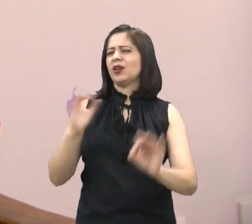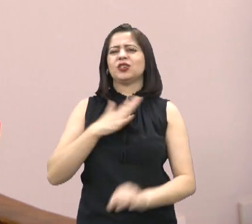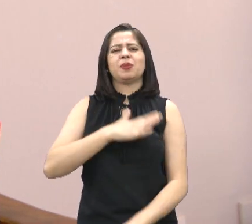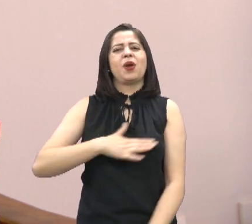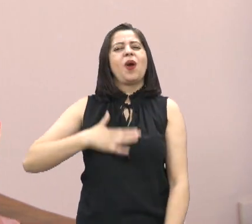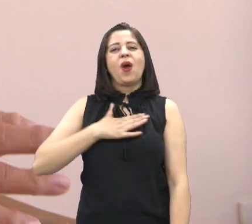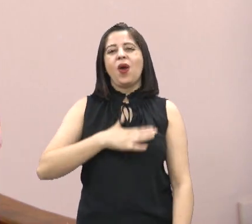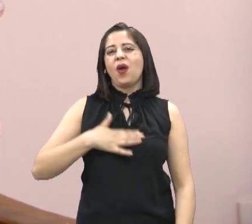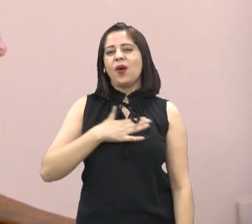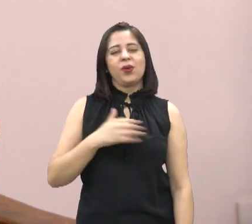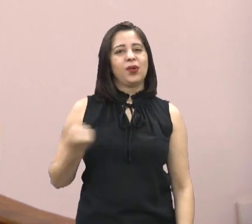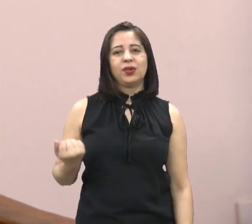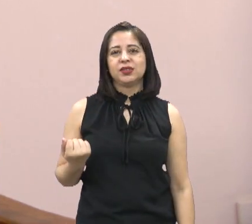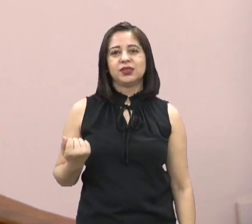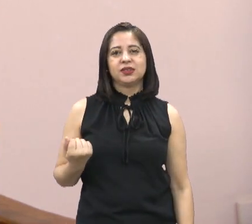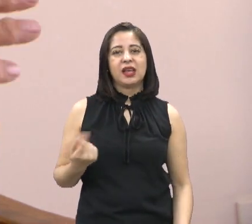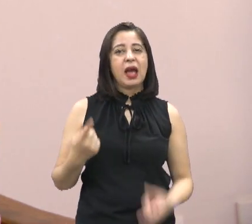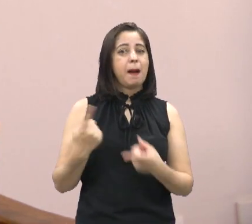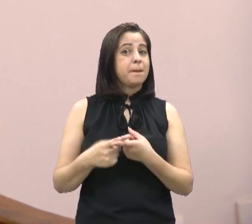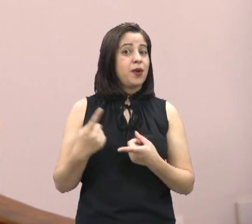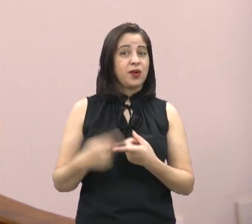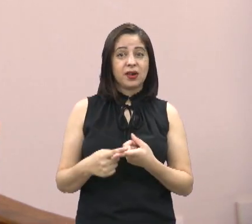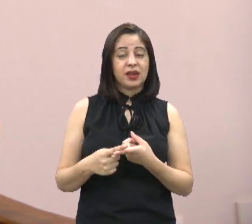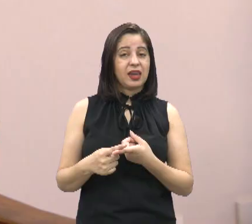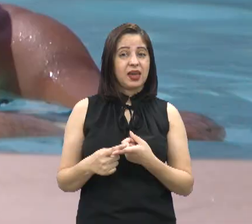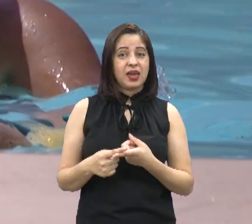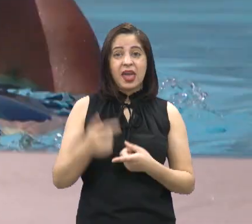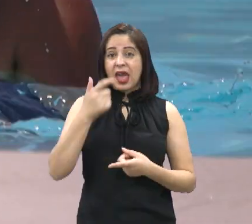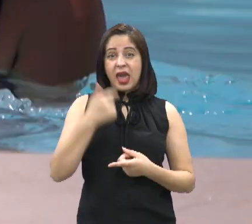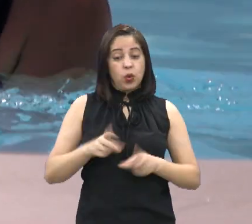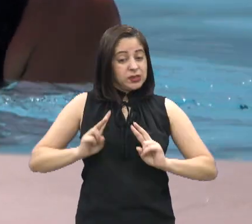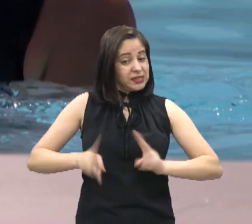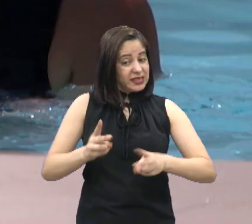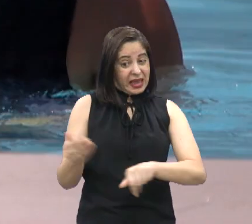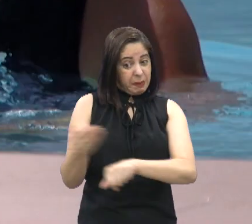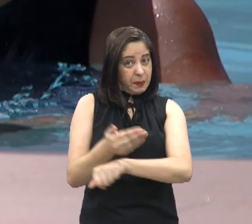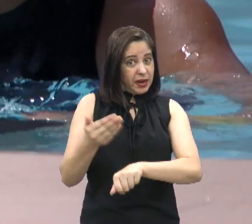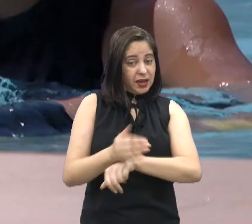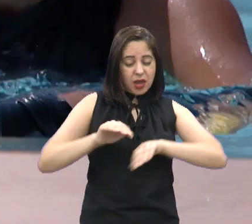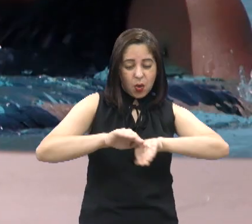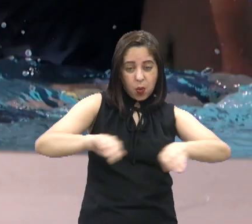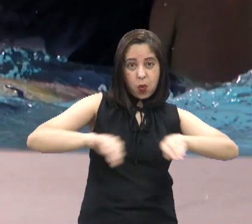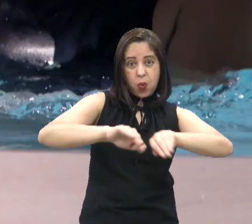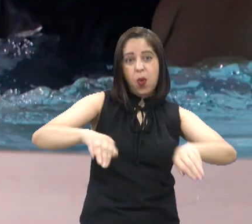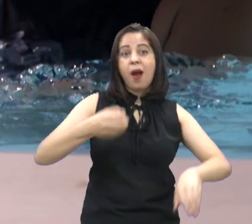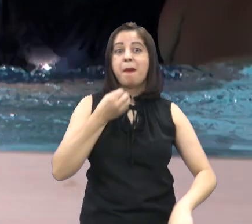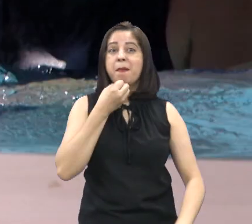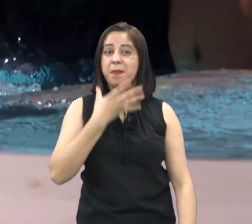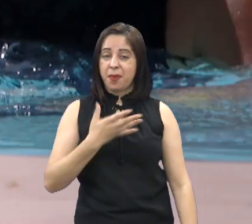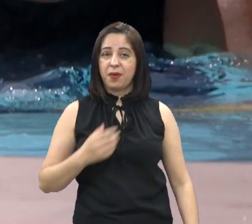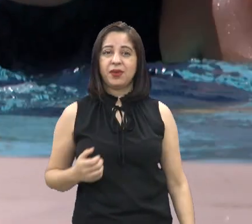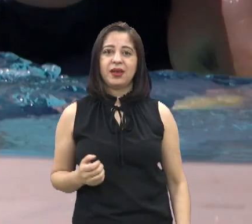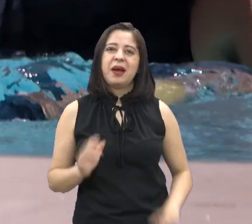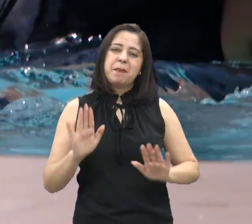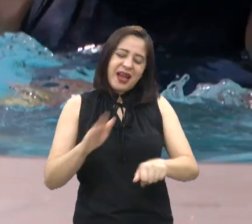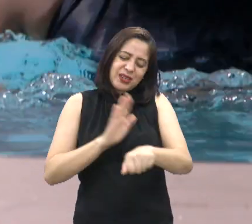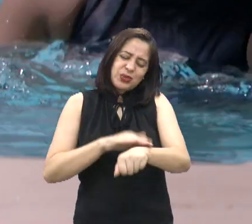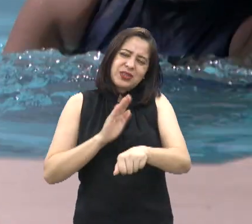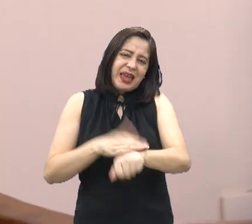Eu sempre, desde a minha primeira aula, foi aqui. É muito bom. Pena que é pouco tempo,